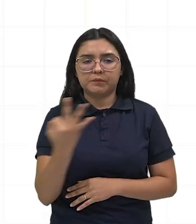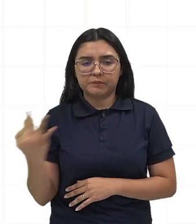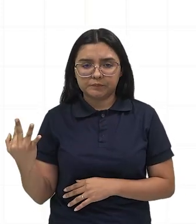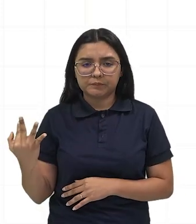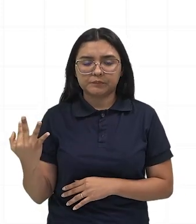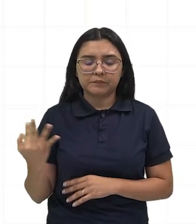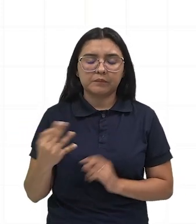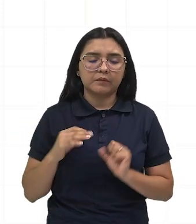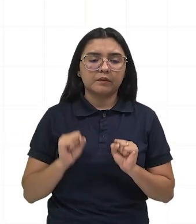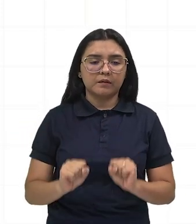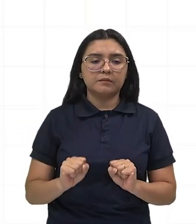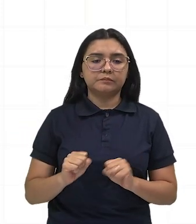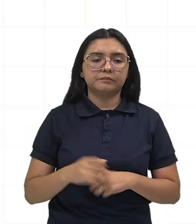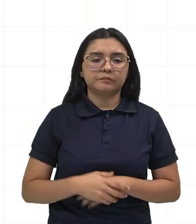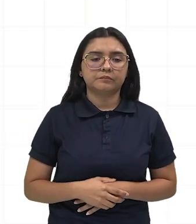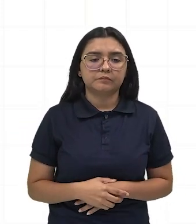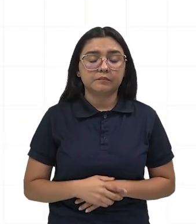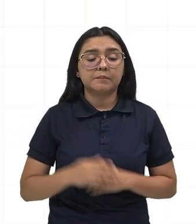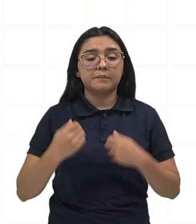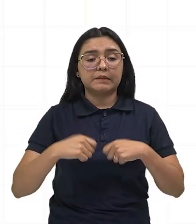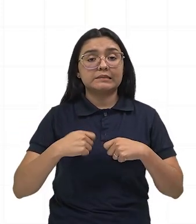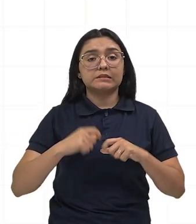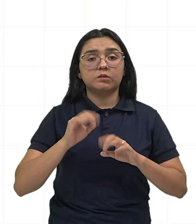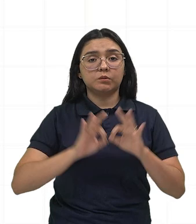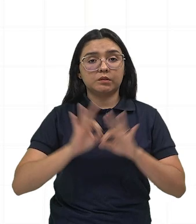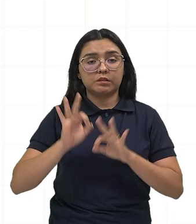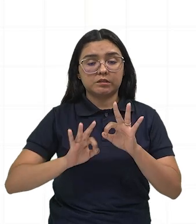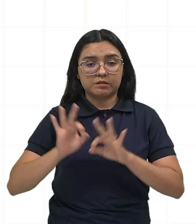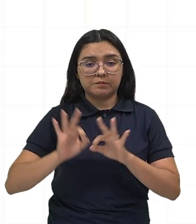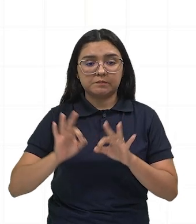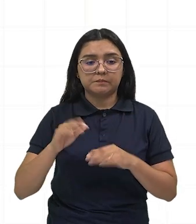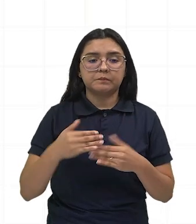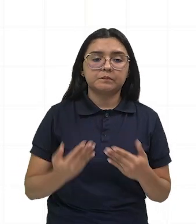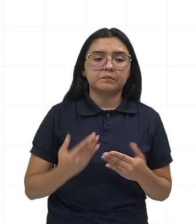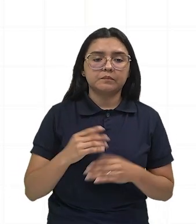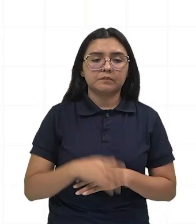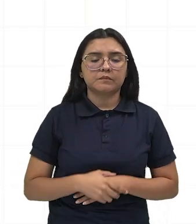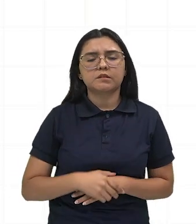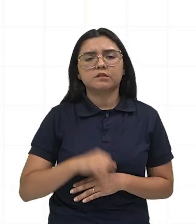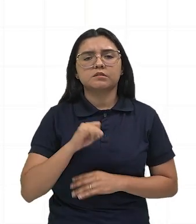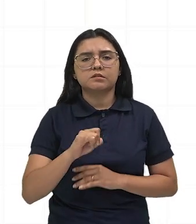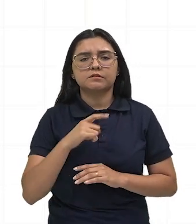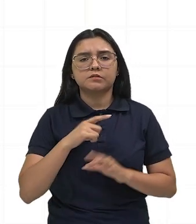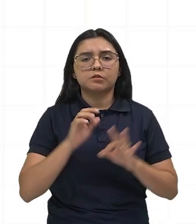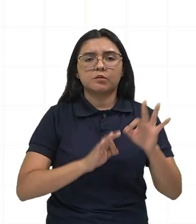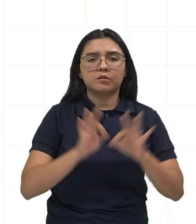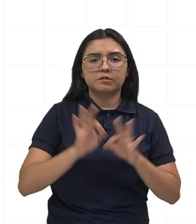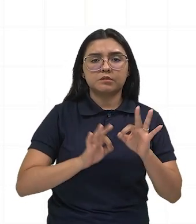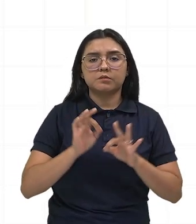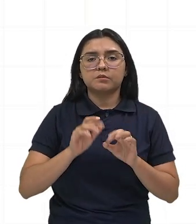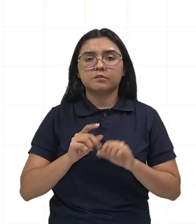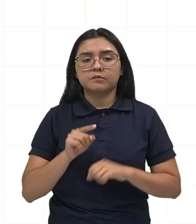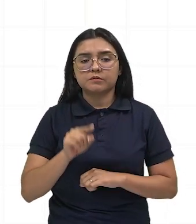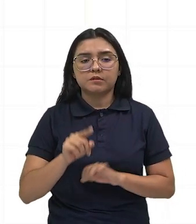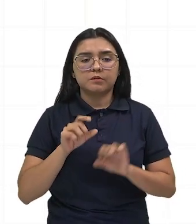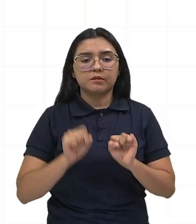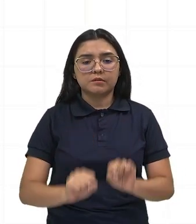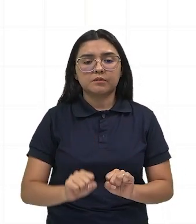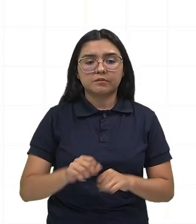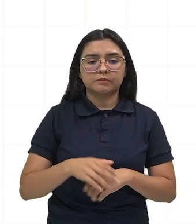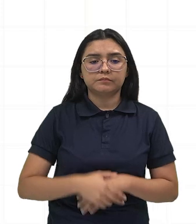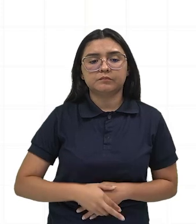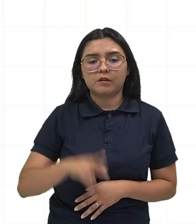dados numérica, você deve organizar. Quando você estiver fazendo essa organização, você está fazendo